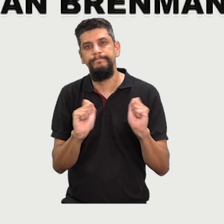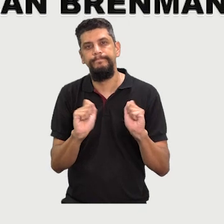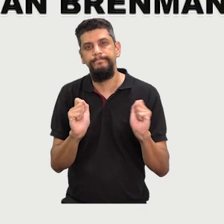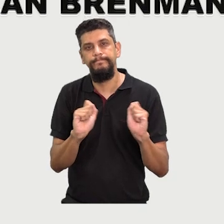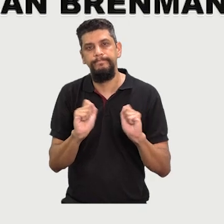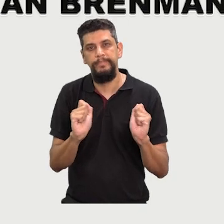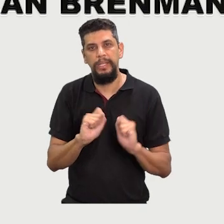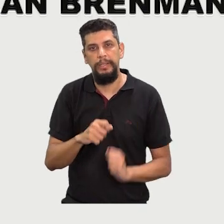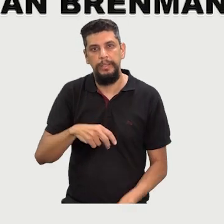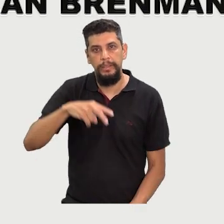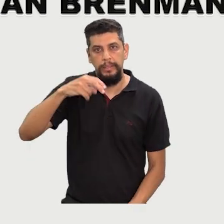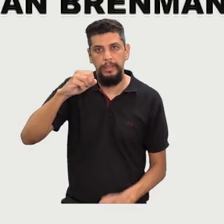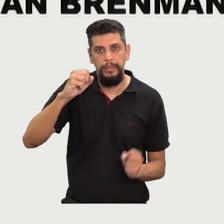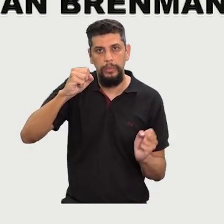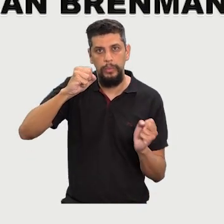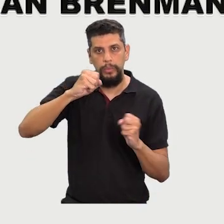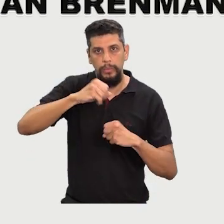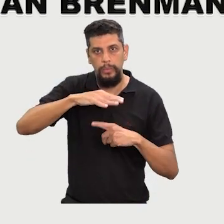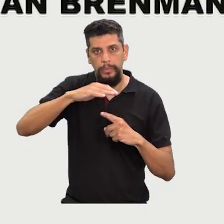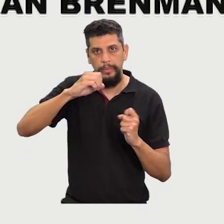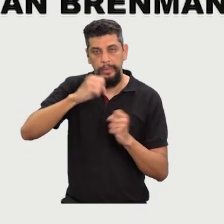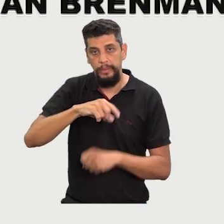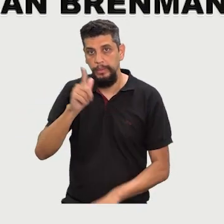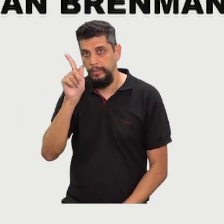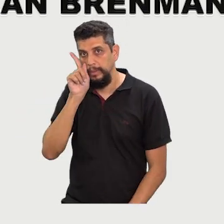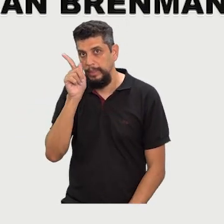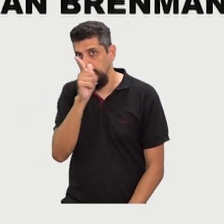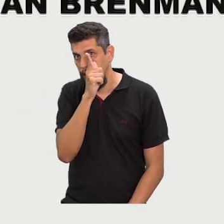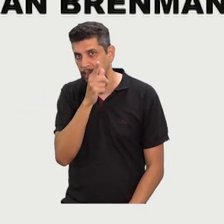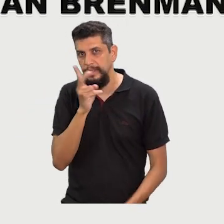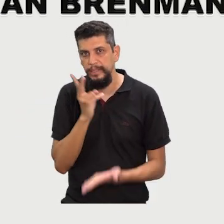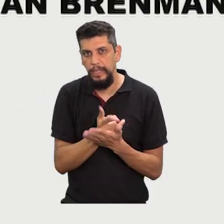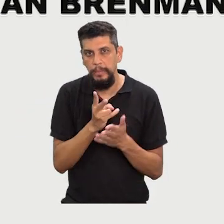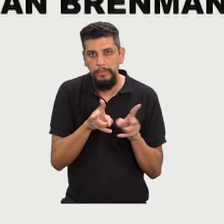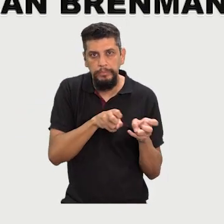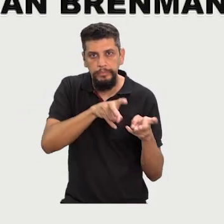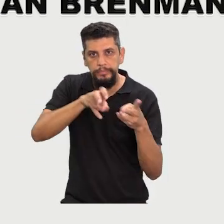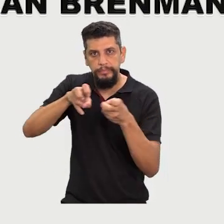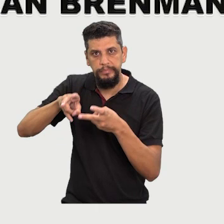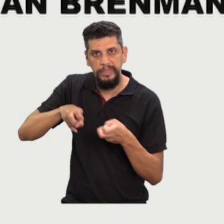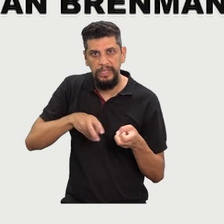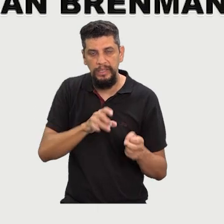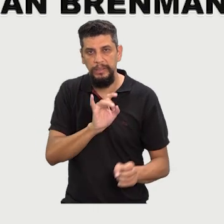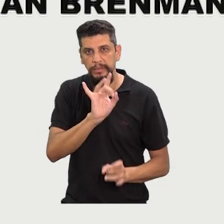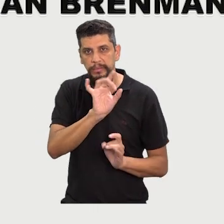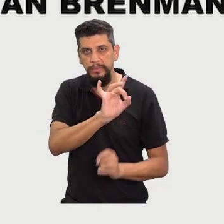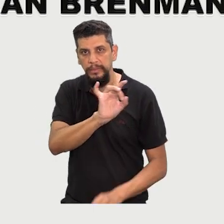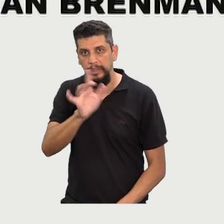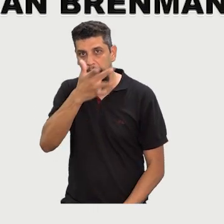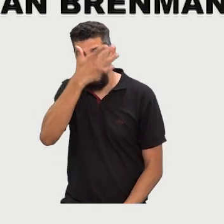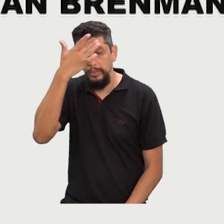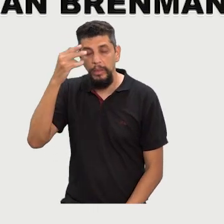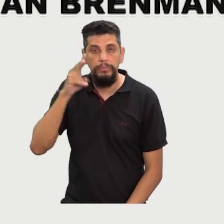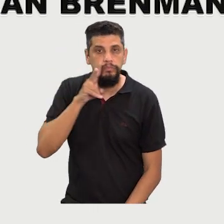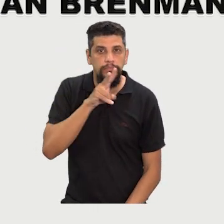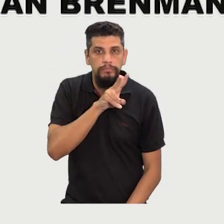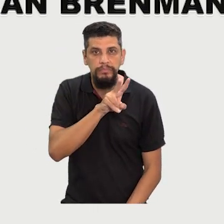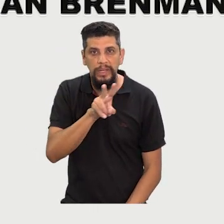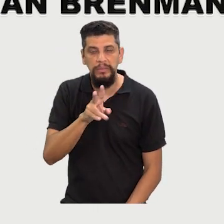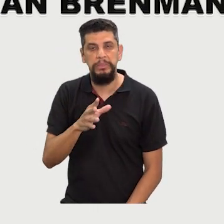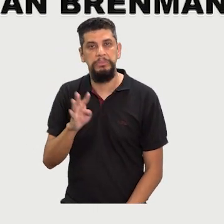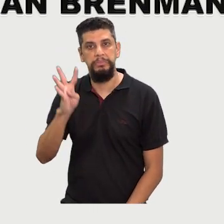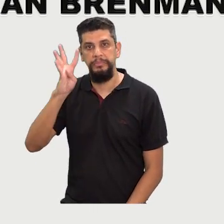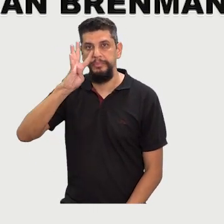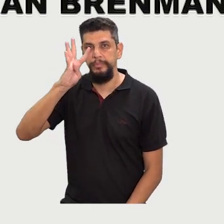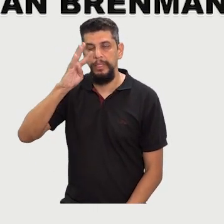adora, principalmente, contar mitos gregos. Ele sempre percebe, na verdade, que as pessoas, ao ouvirem esses